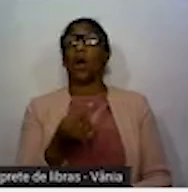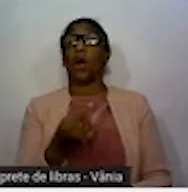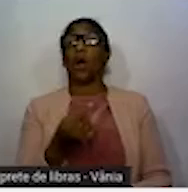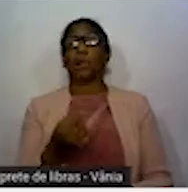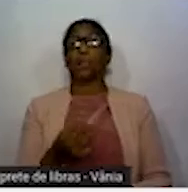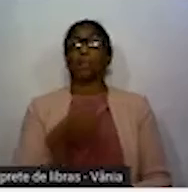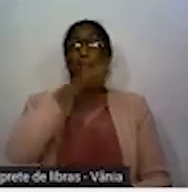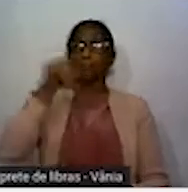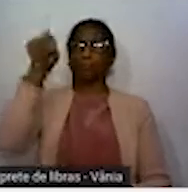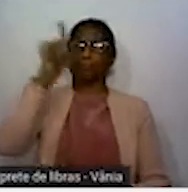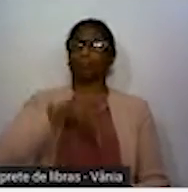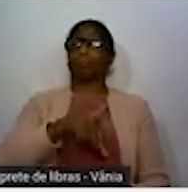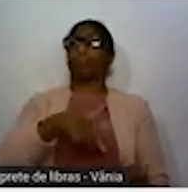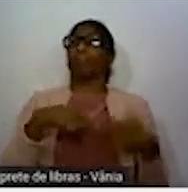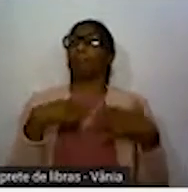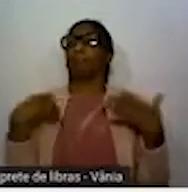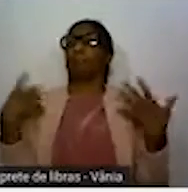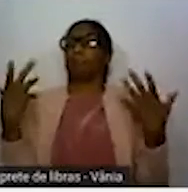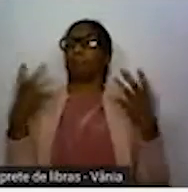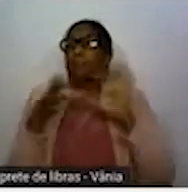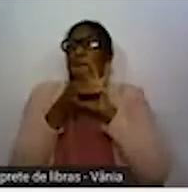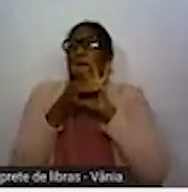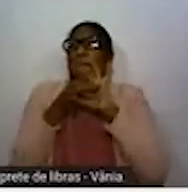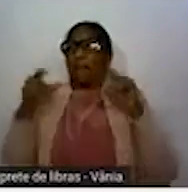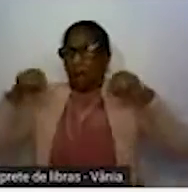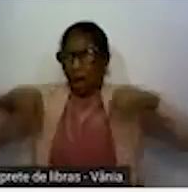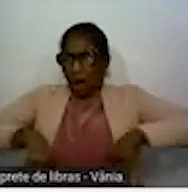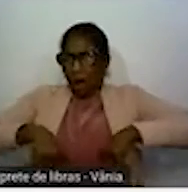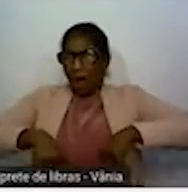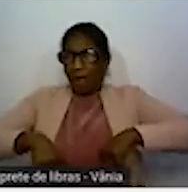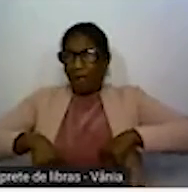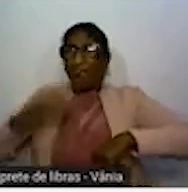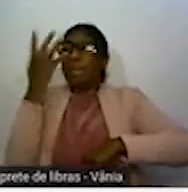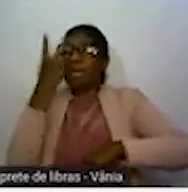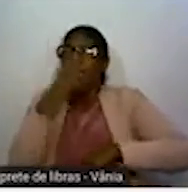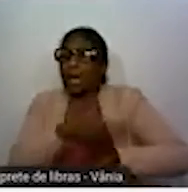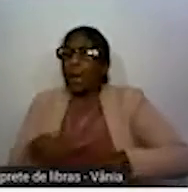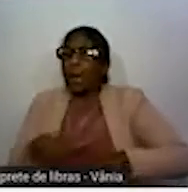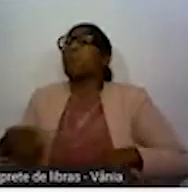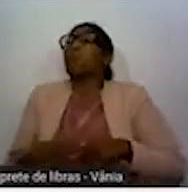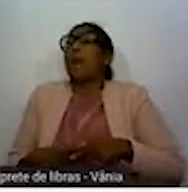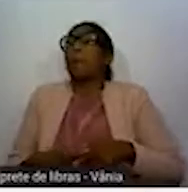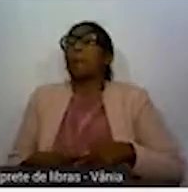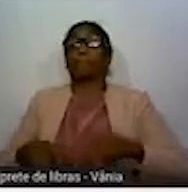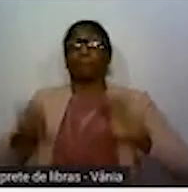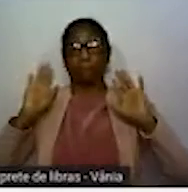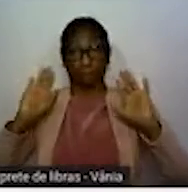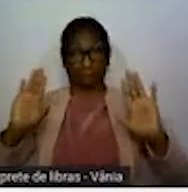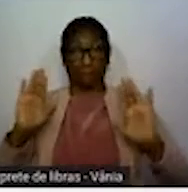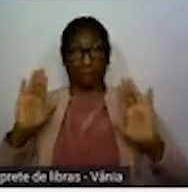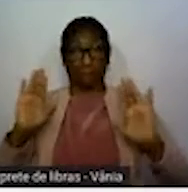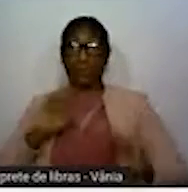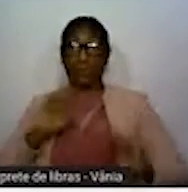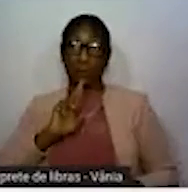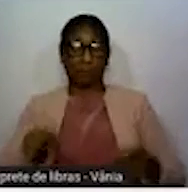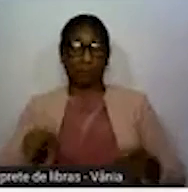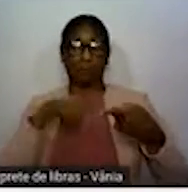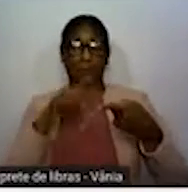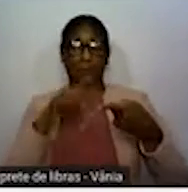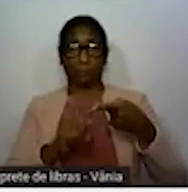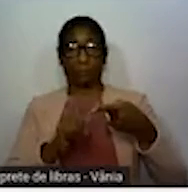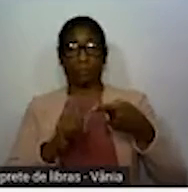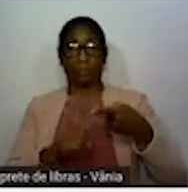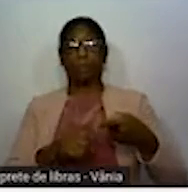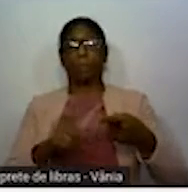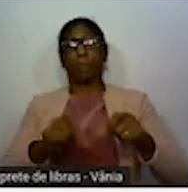infantil tão são alguns motivos primeiramente primeiro porque é nós estamos observando aí uma retomada